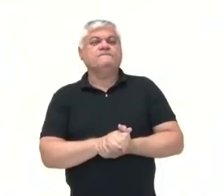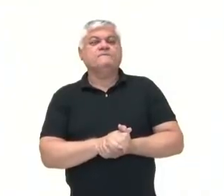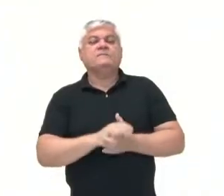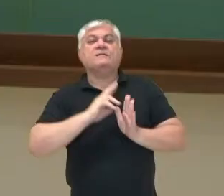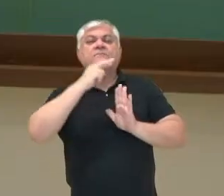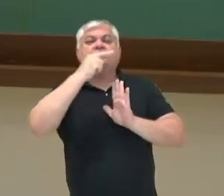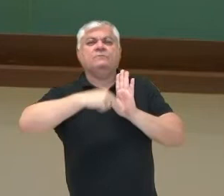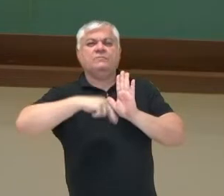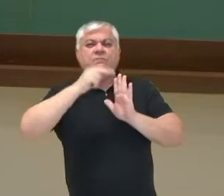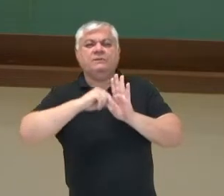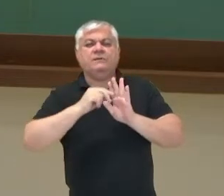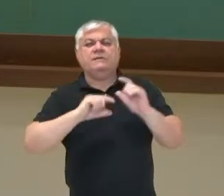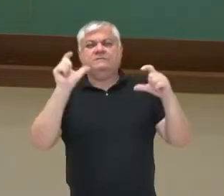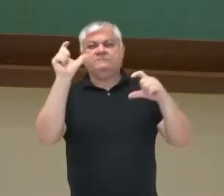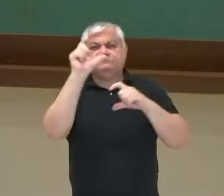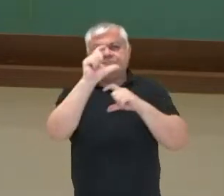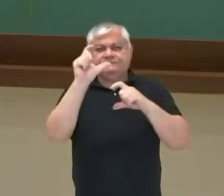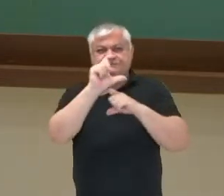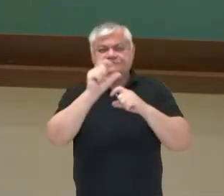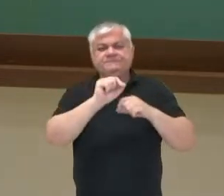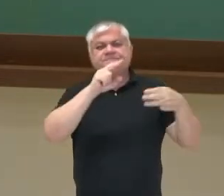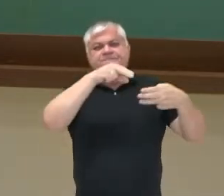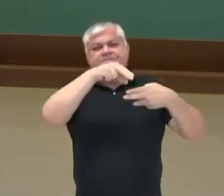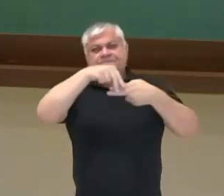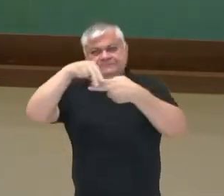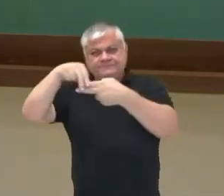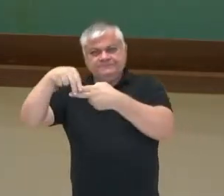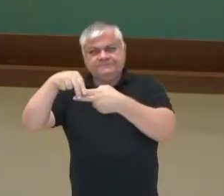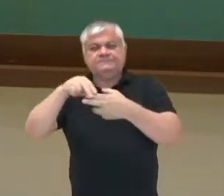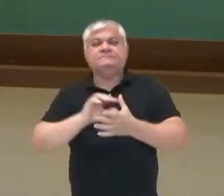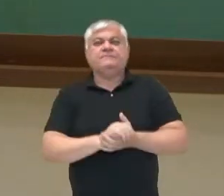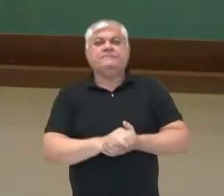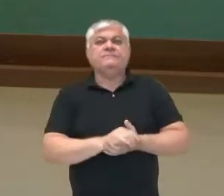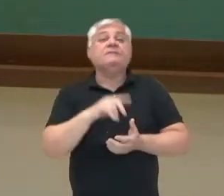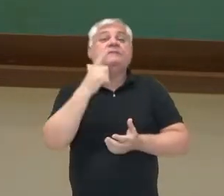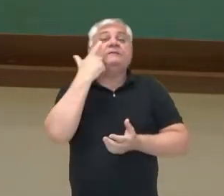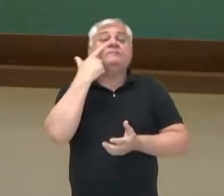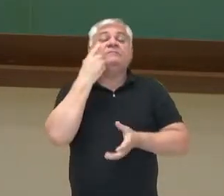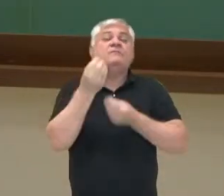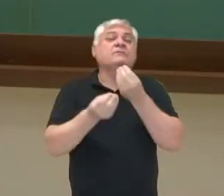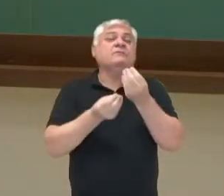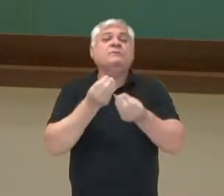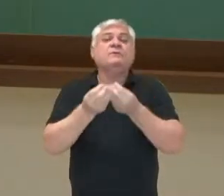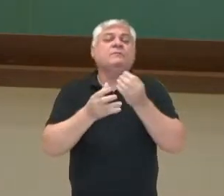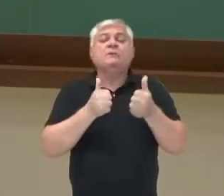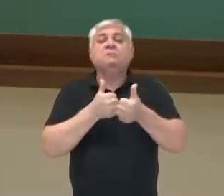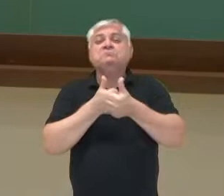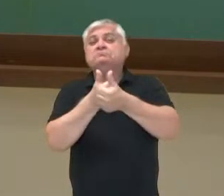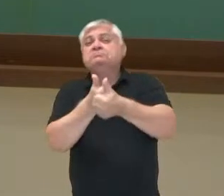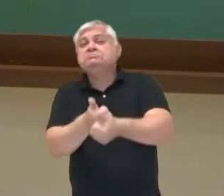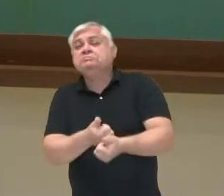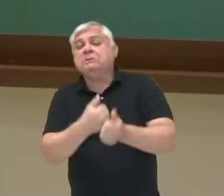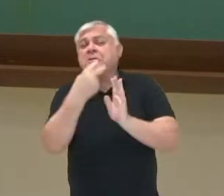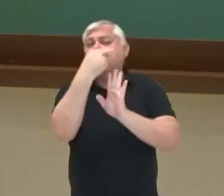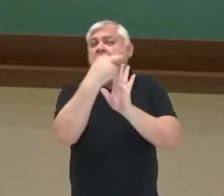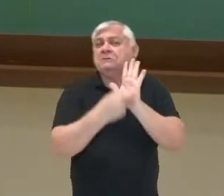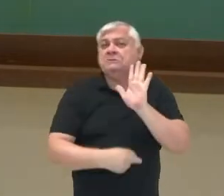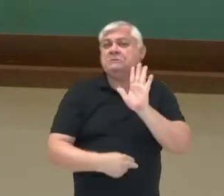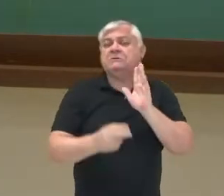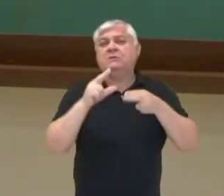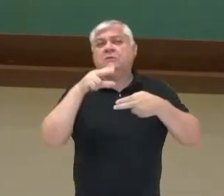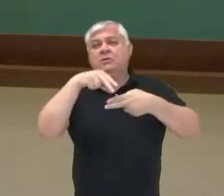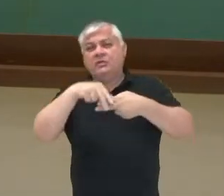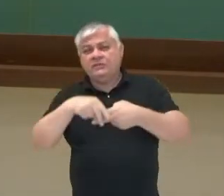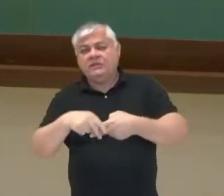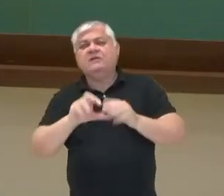vamos ler trecho de um cordel. Vamos acompanhar então um pouquinho mais então sobre o que é o cordel